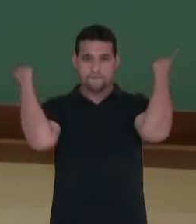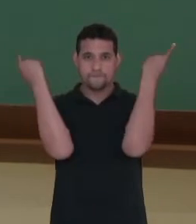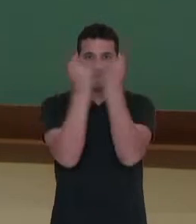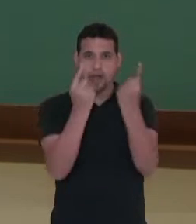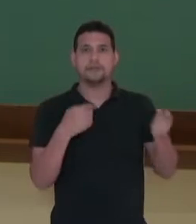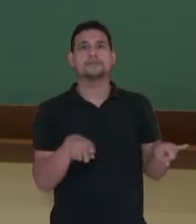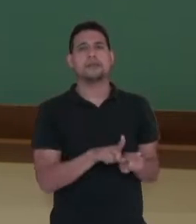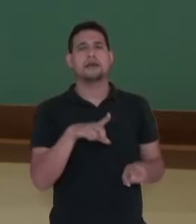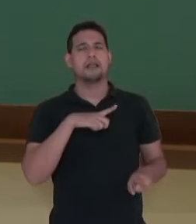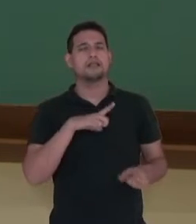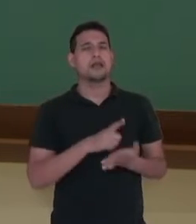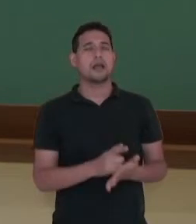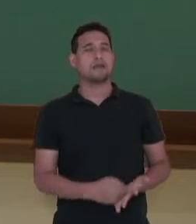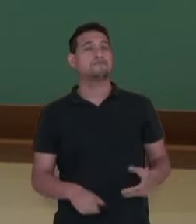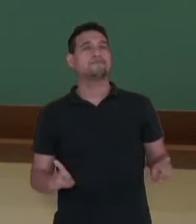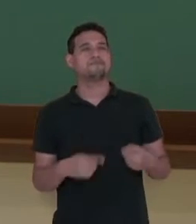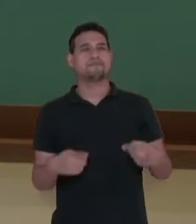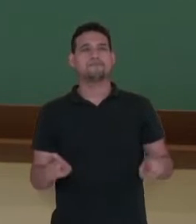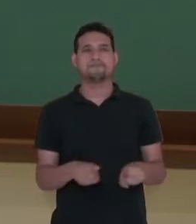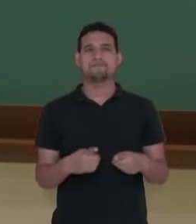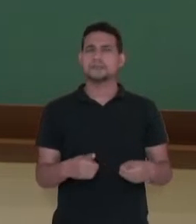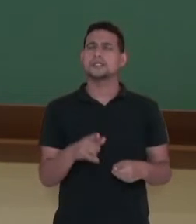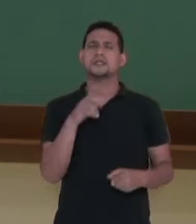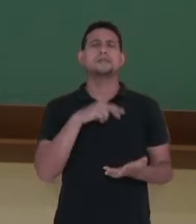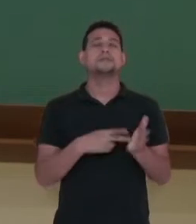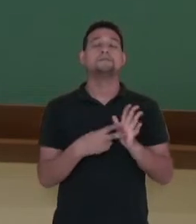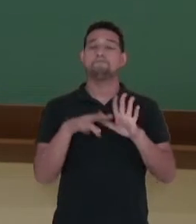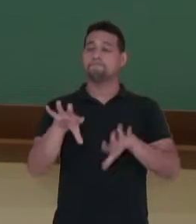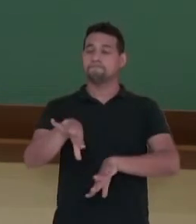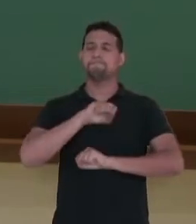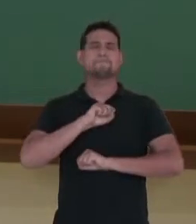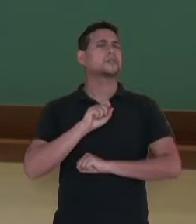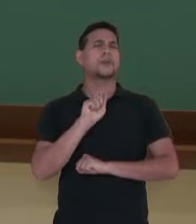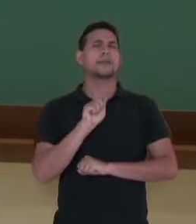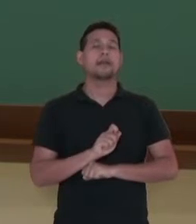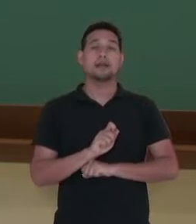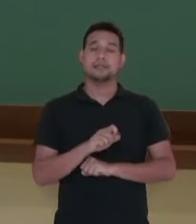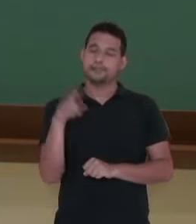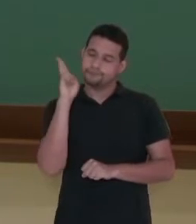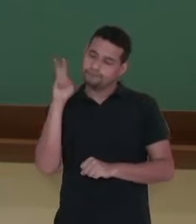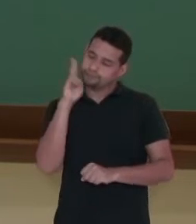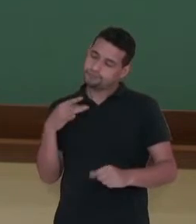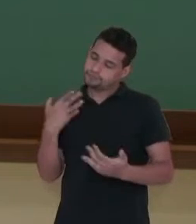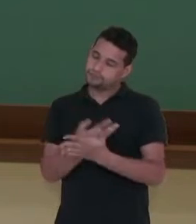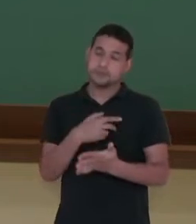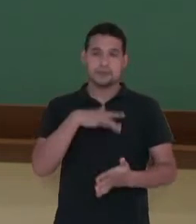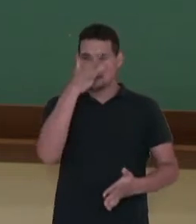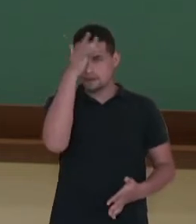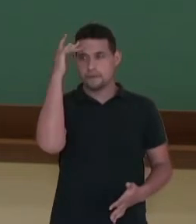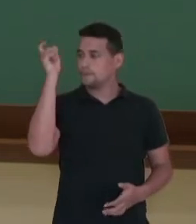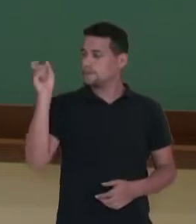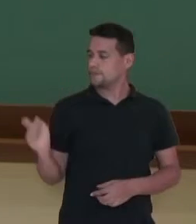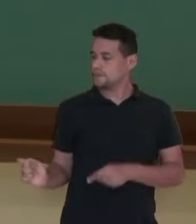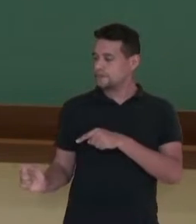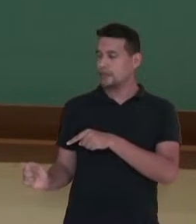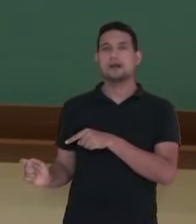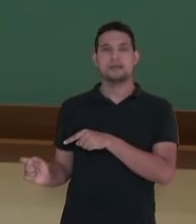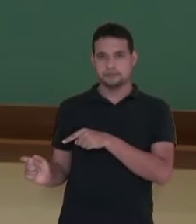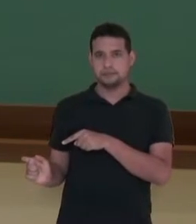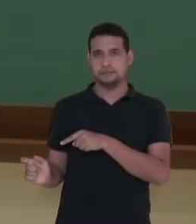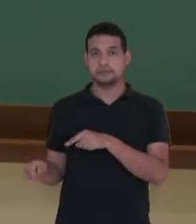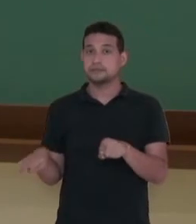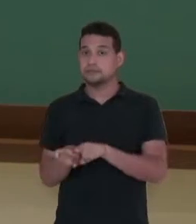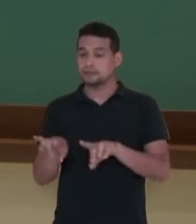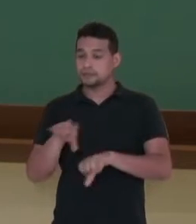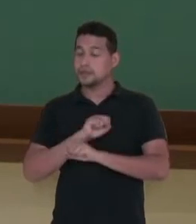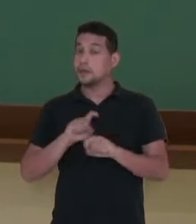essa canção, Muelle de San Blas, que é inspirada na história dessa pessoa. É inspirada, mas não,